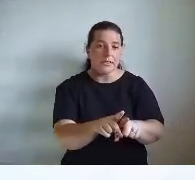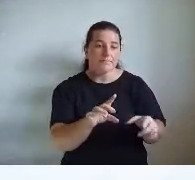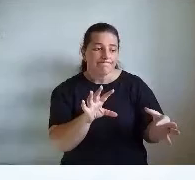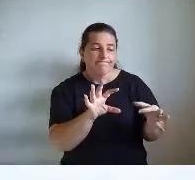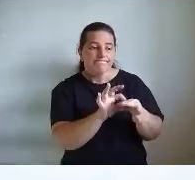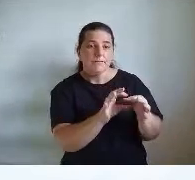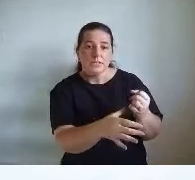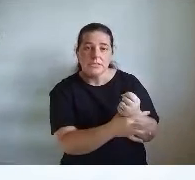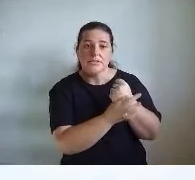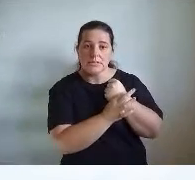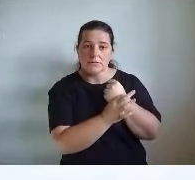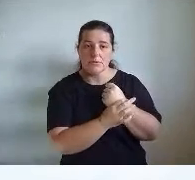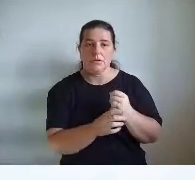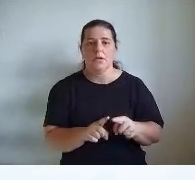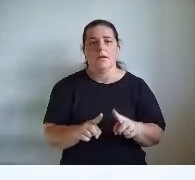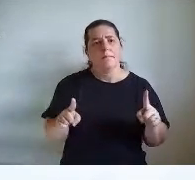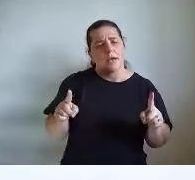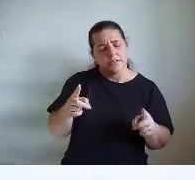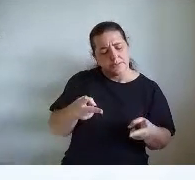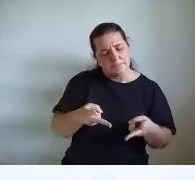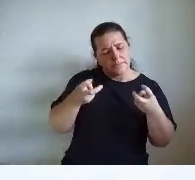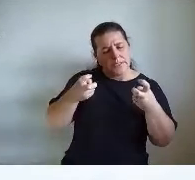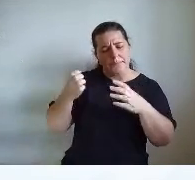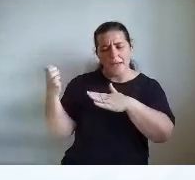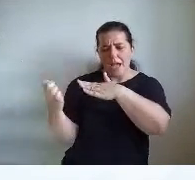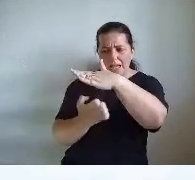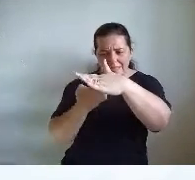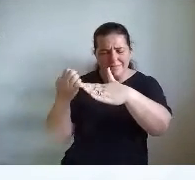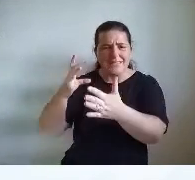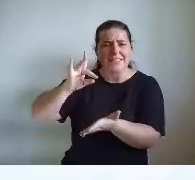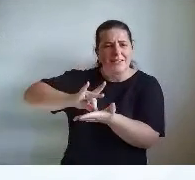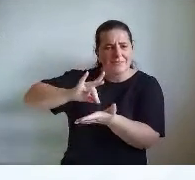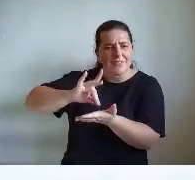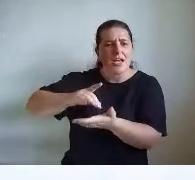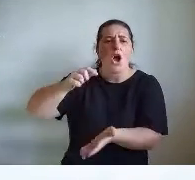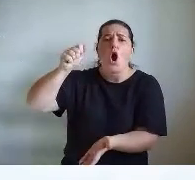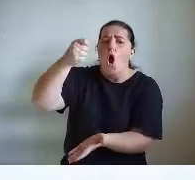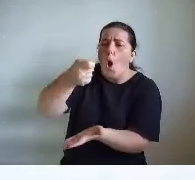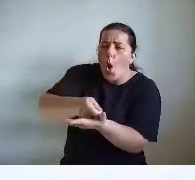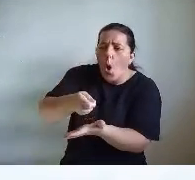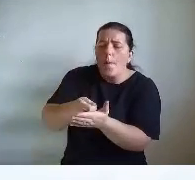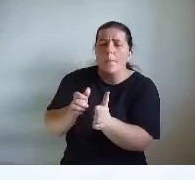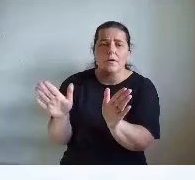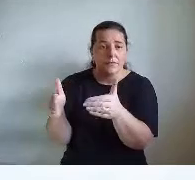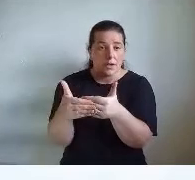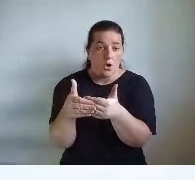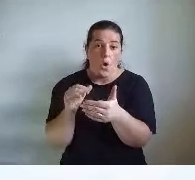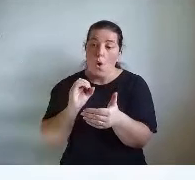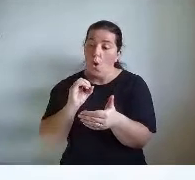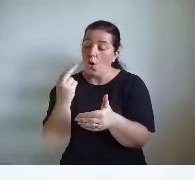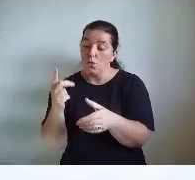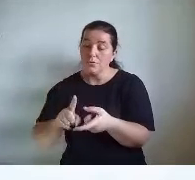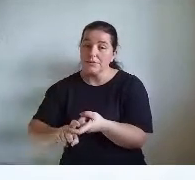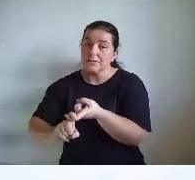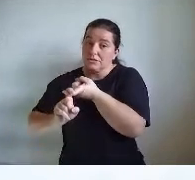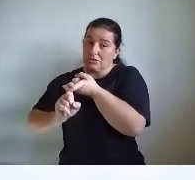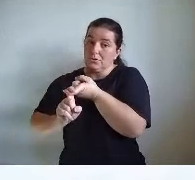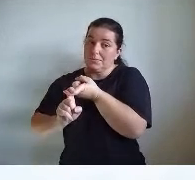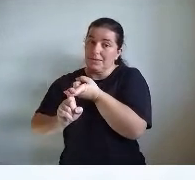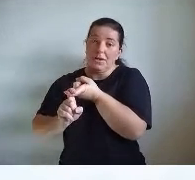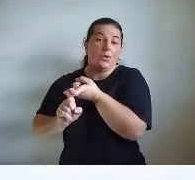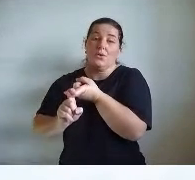né? Se a empresa ela realmente é obrigada a fechar, né, ou suspender suas atividades, ela vai ficar